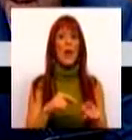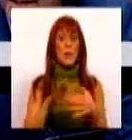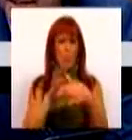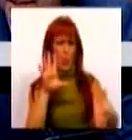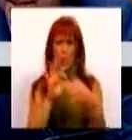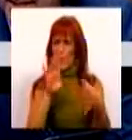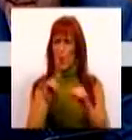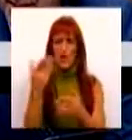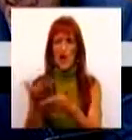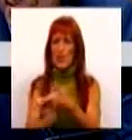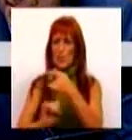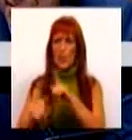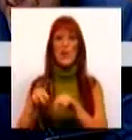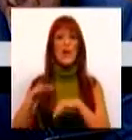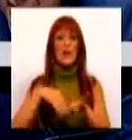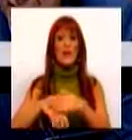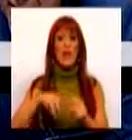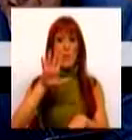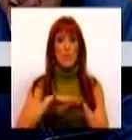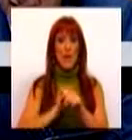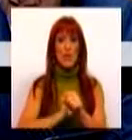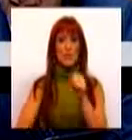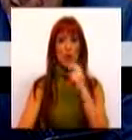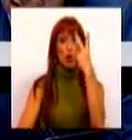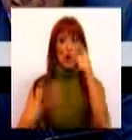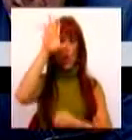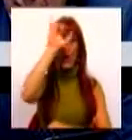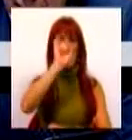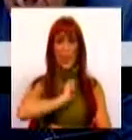contradição com um despacho proferido por dois membros do meu governo.